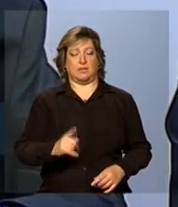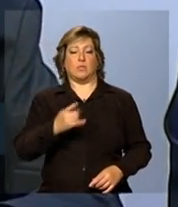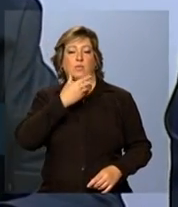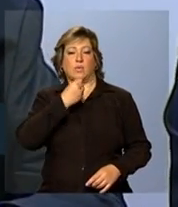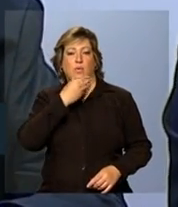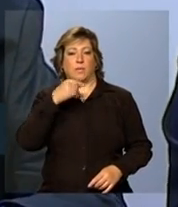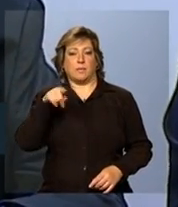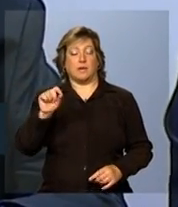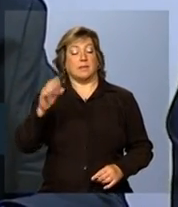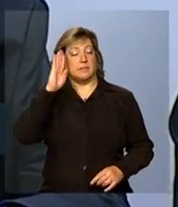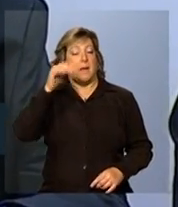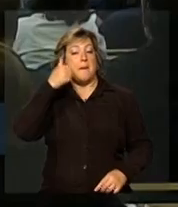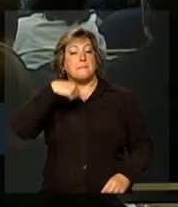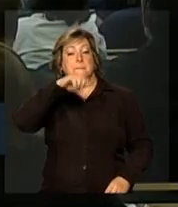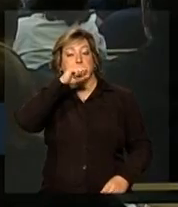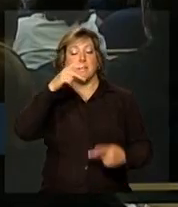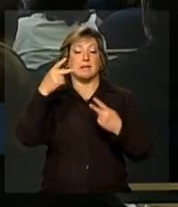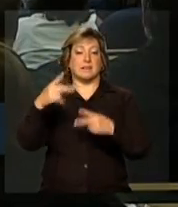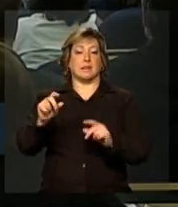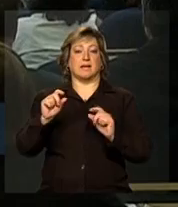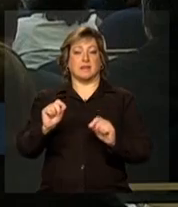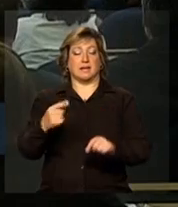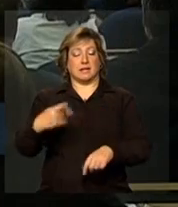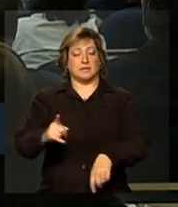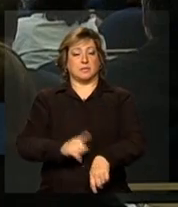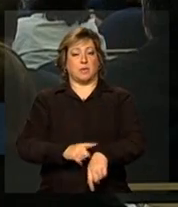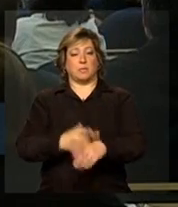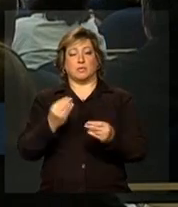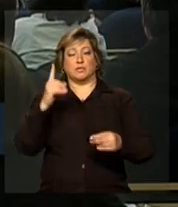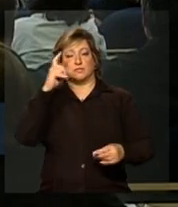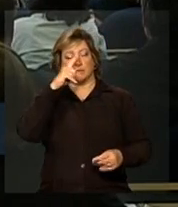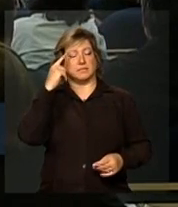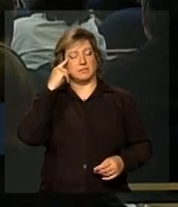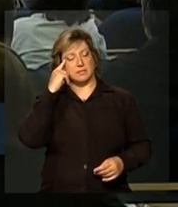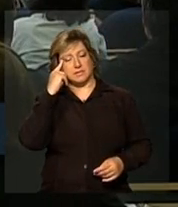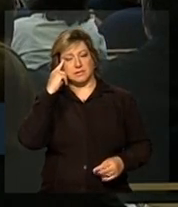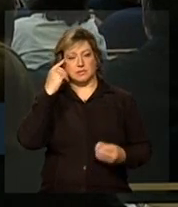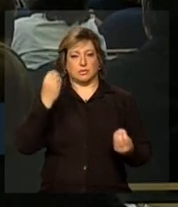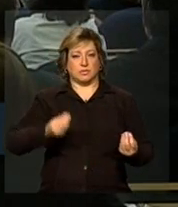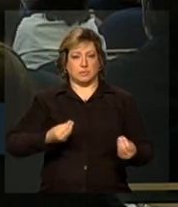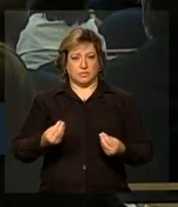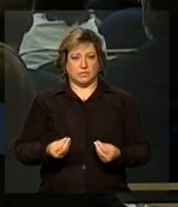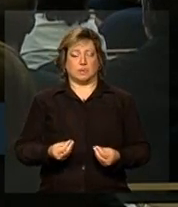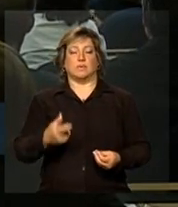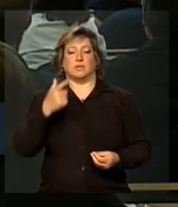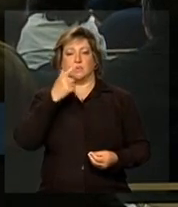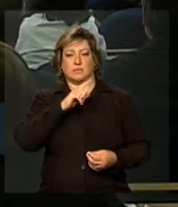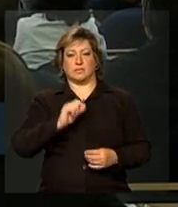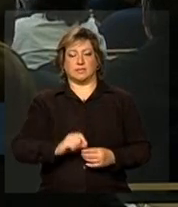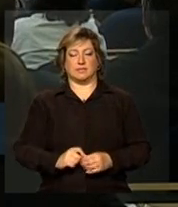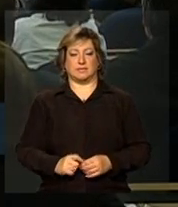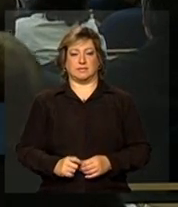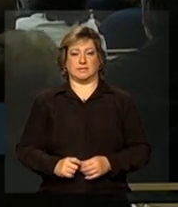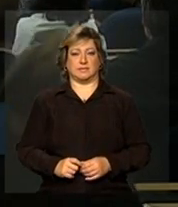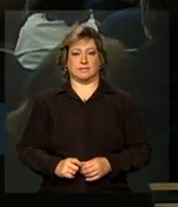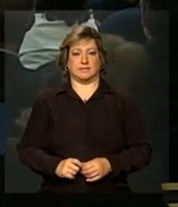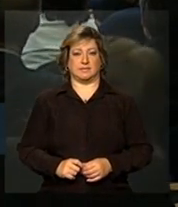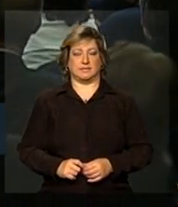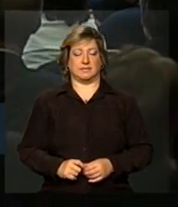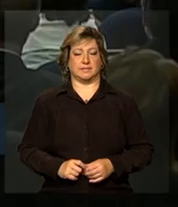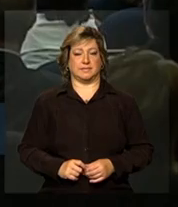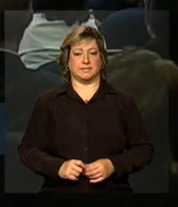E principalmente a mãe dele, que nesse momento tão difícil pensou... Fica tranquilo, ministro.